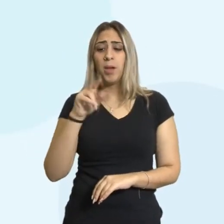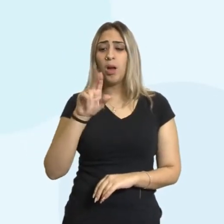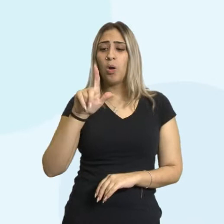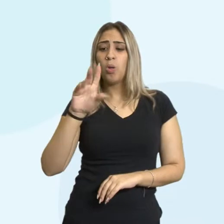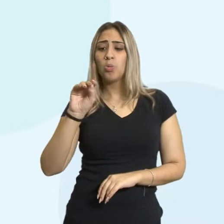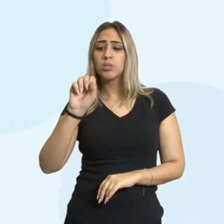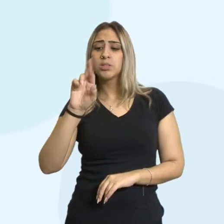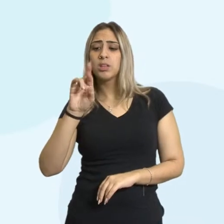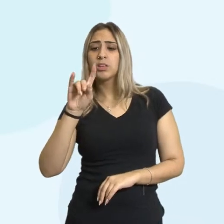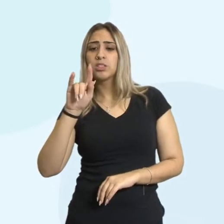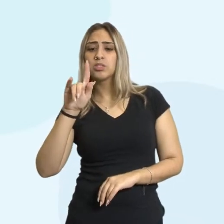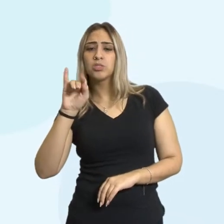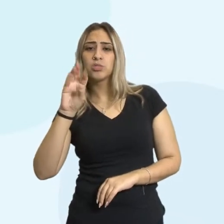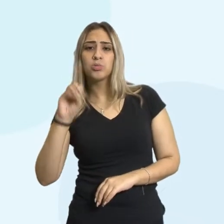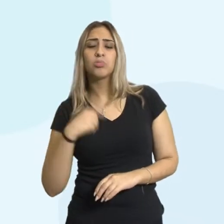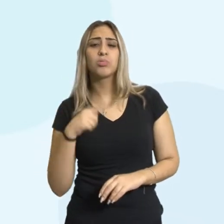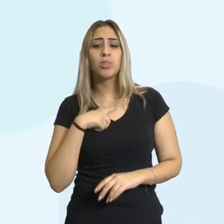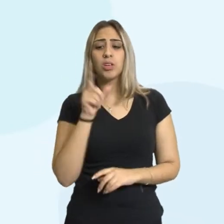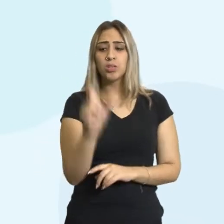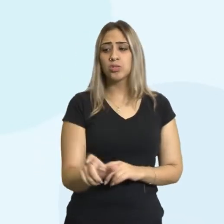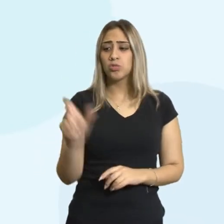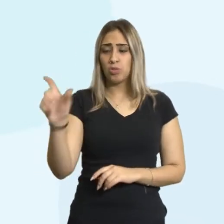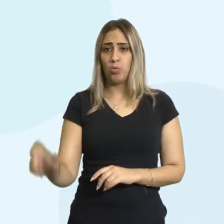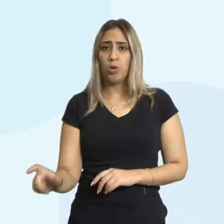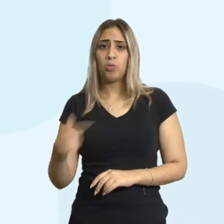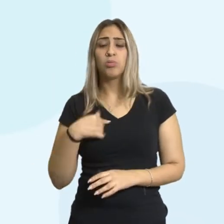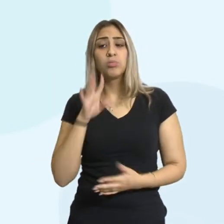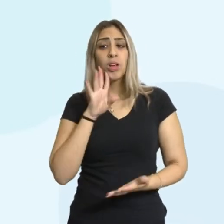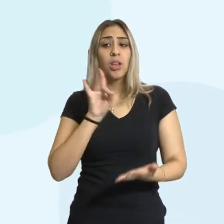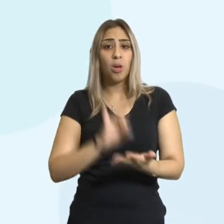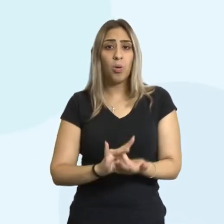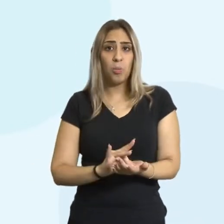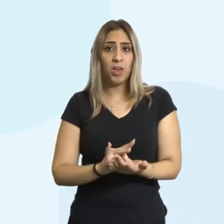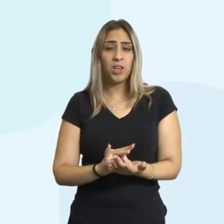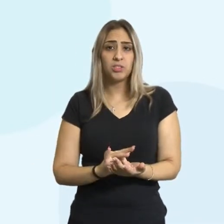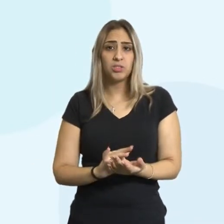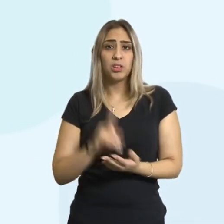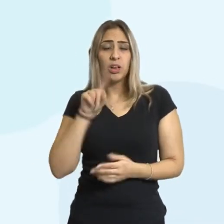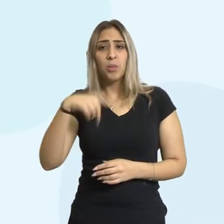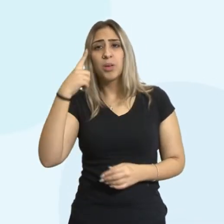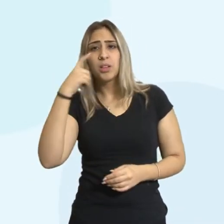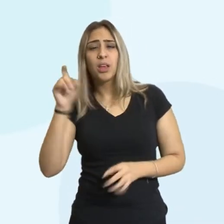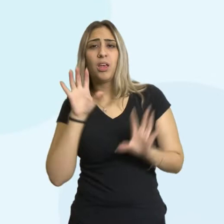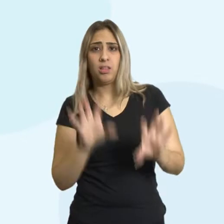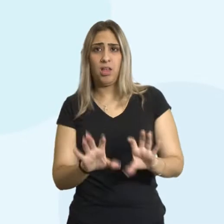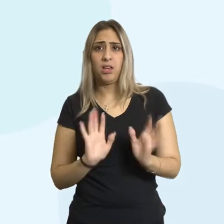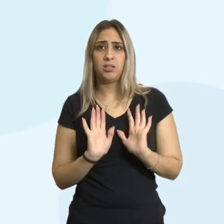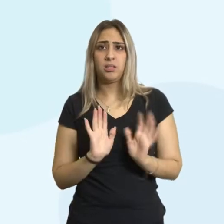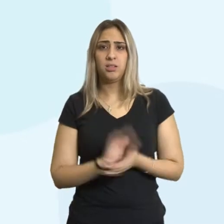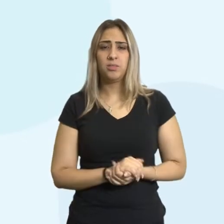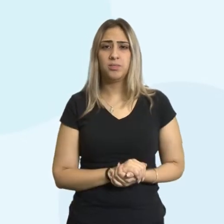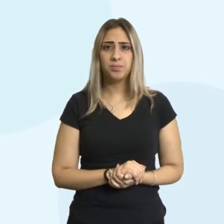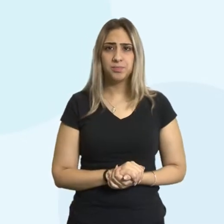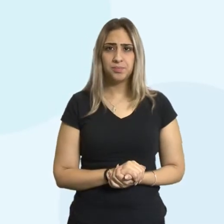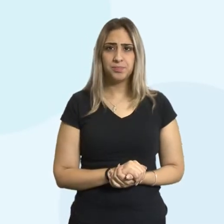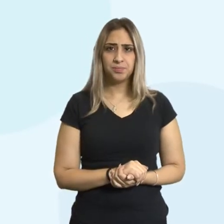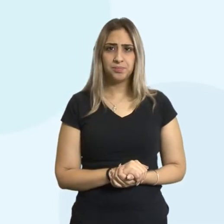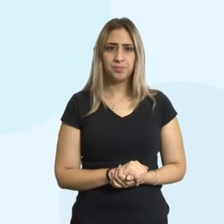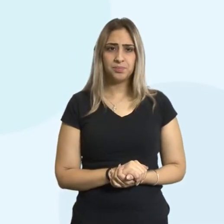Sérgio falou coletivo se sobrepõe individual realmente é a ideia é bem essa mesmo né